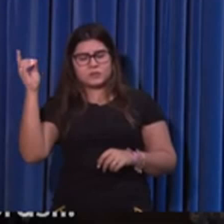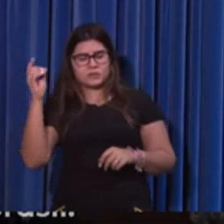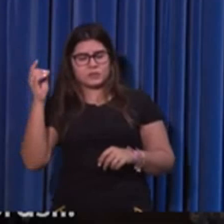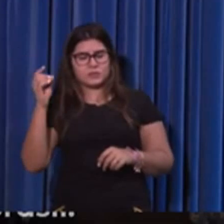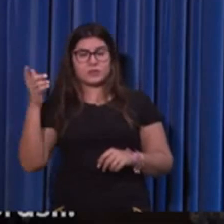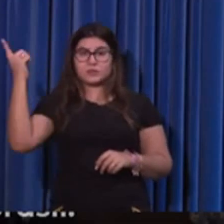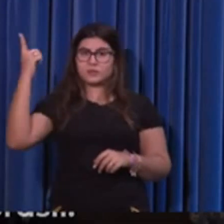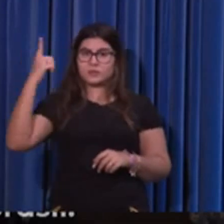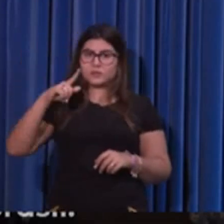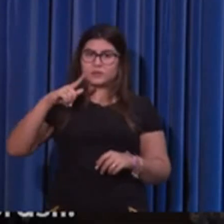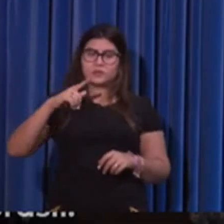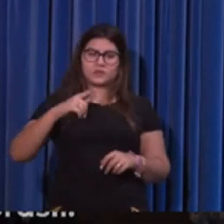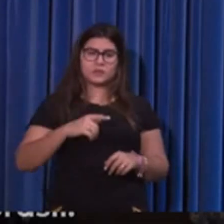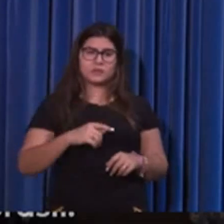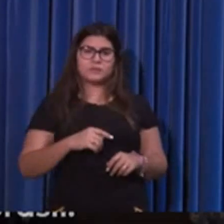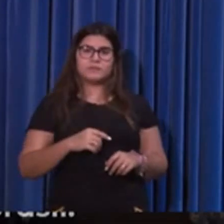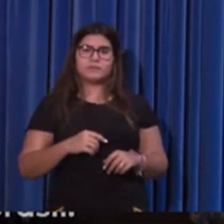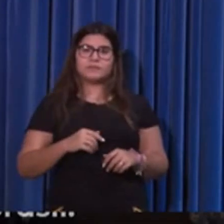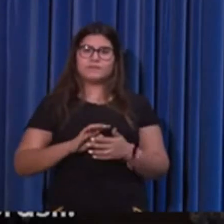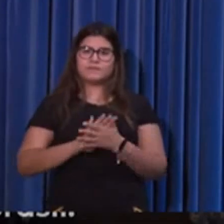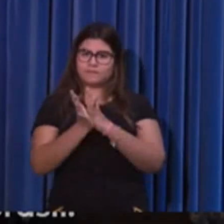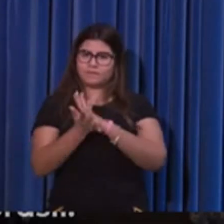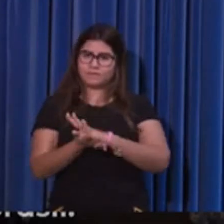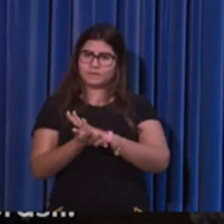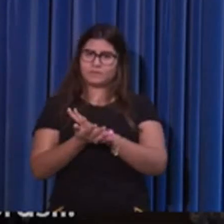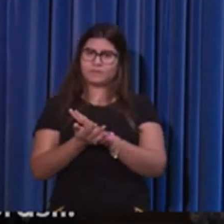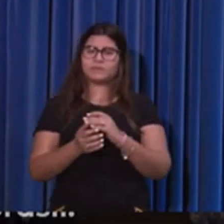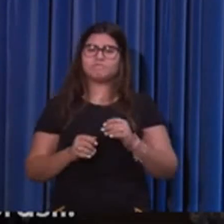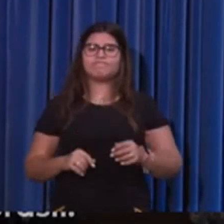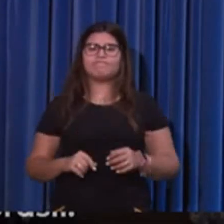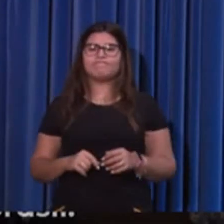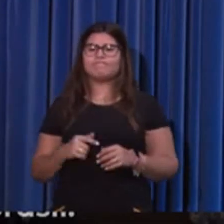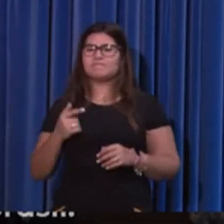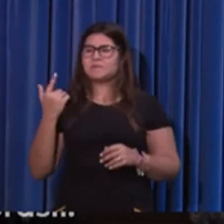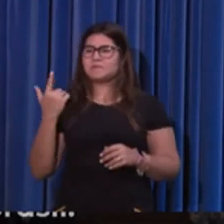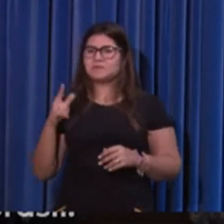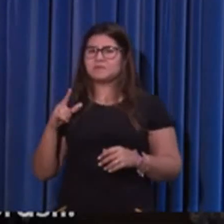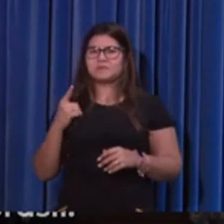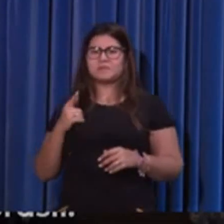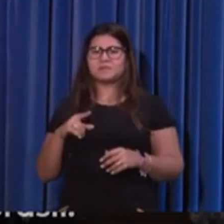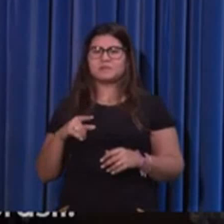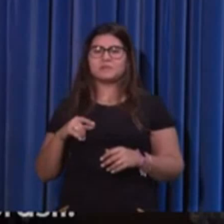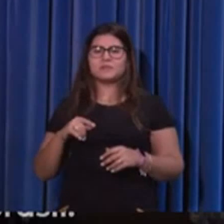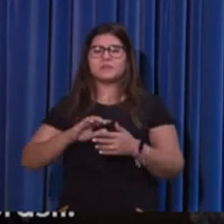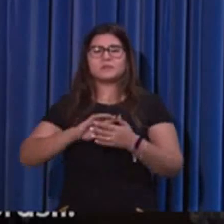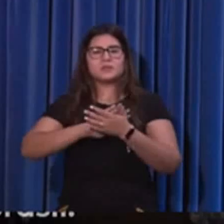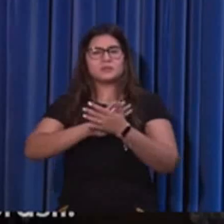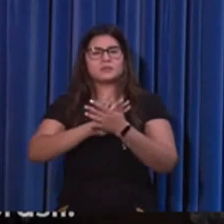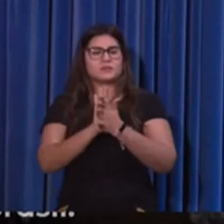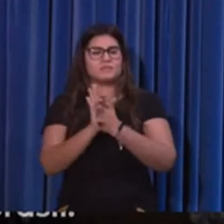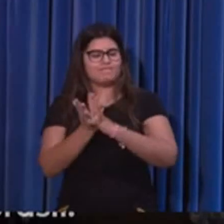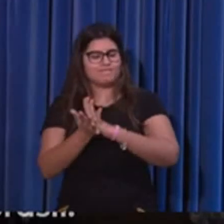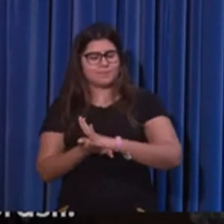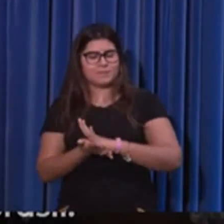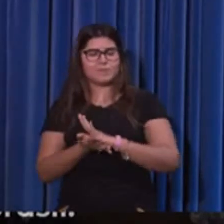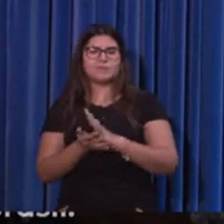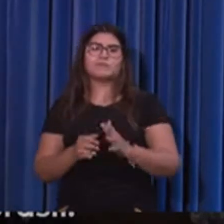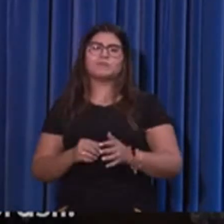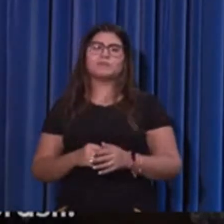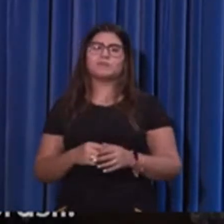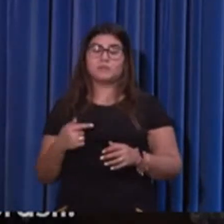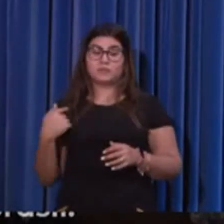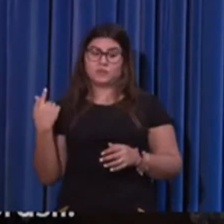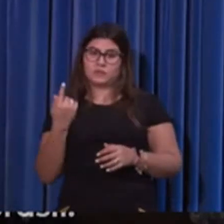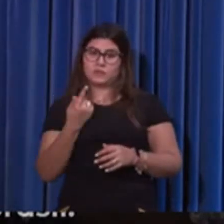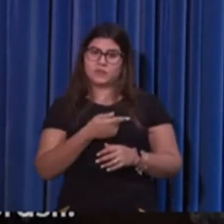dos Exércitos, de sorte que não lhes deixará nem raiz, nem ramo. Mas para vós